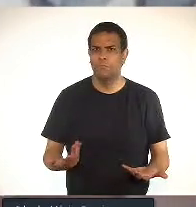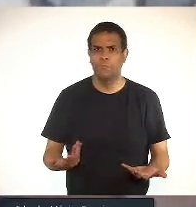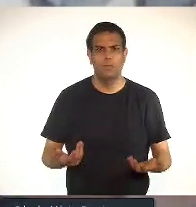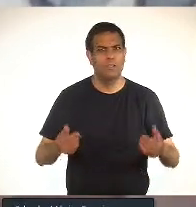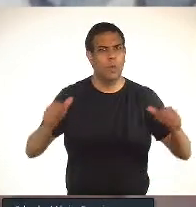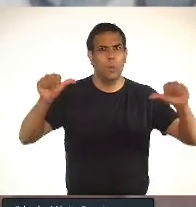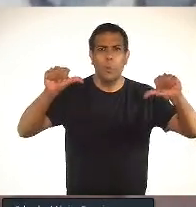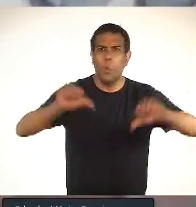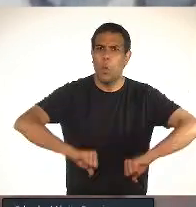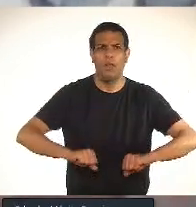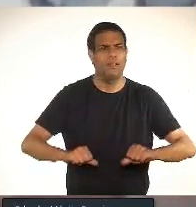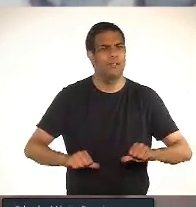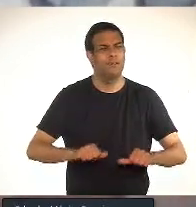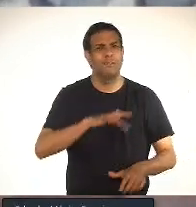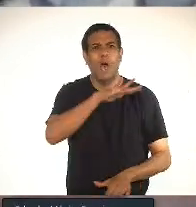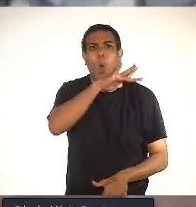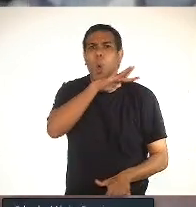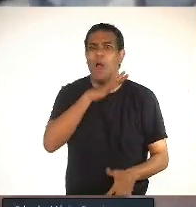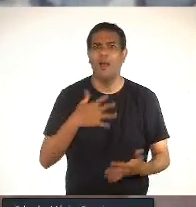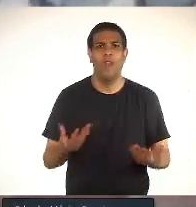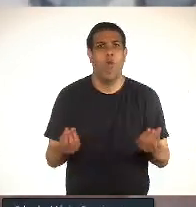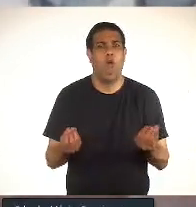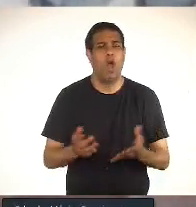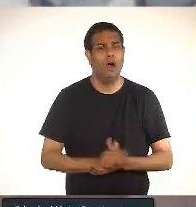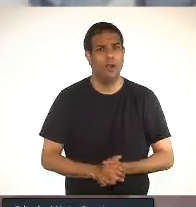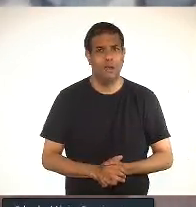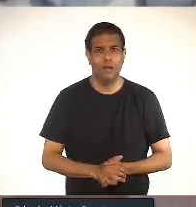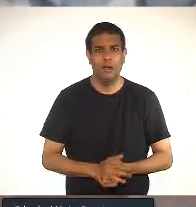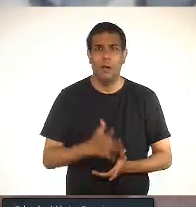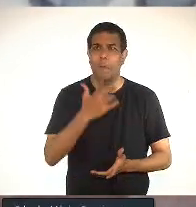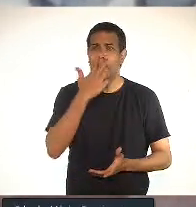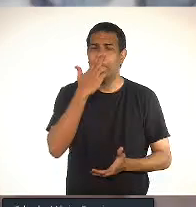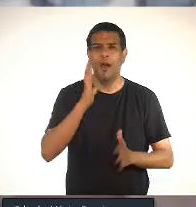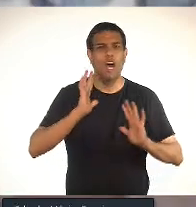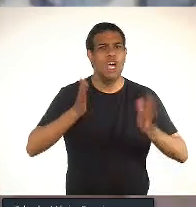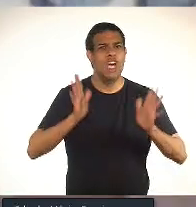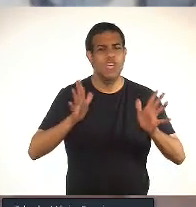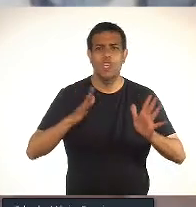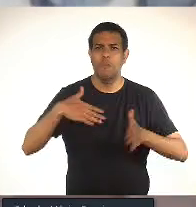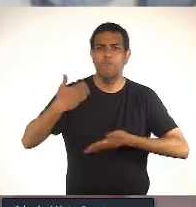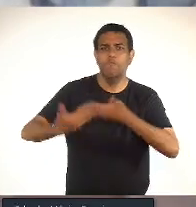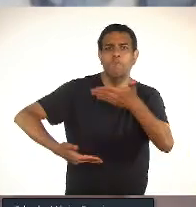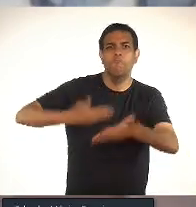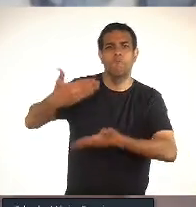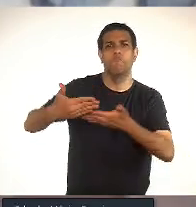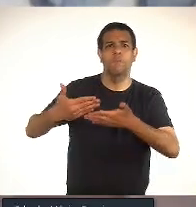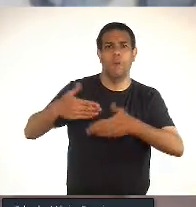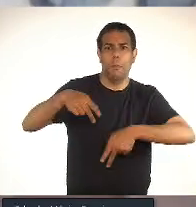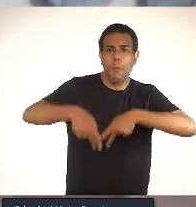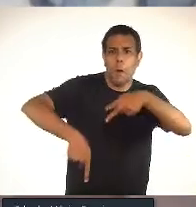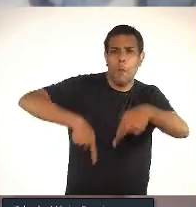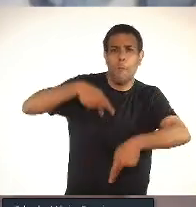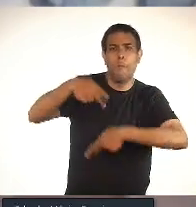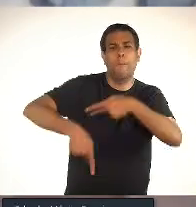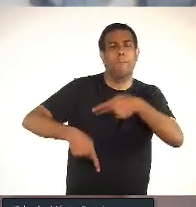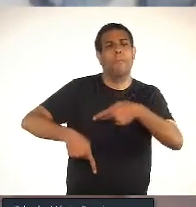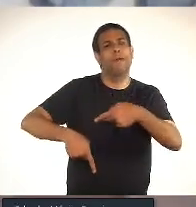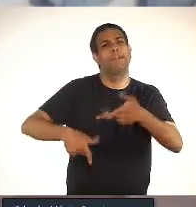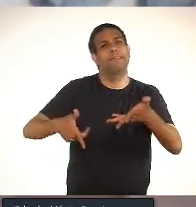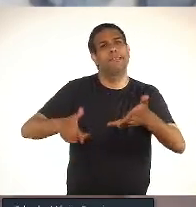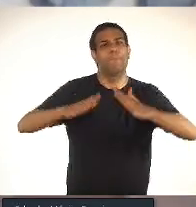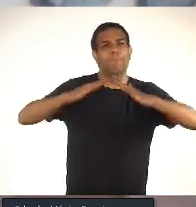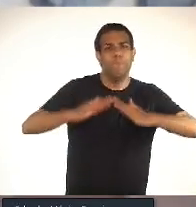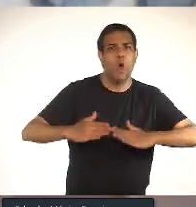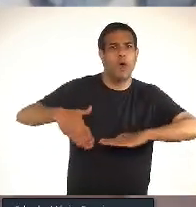tragédia. Isso é uma tragédia que se materializa nas populações em situação de rua, cada